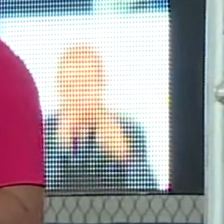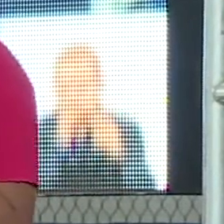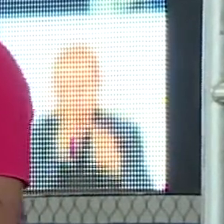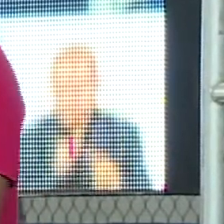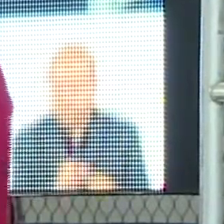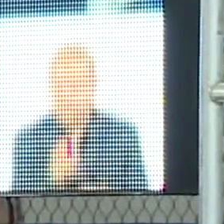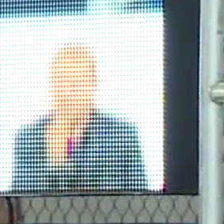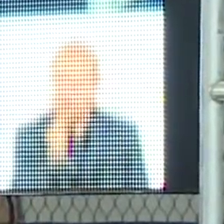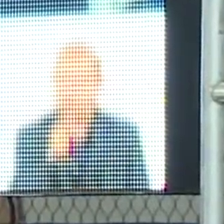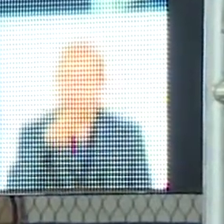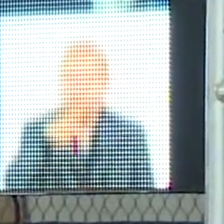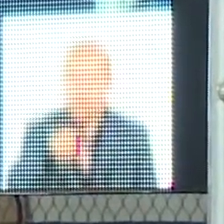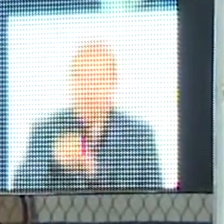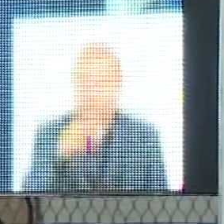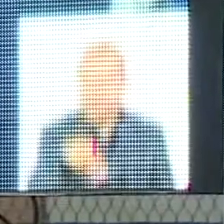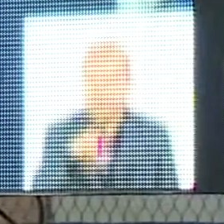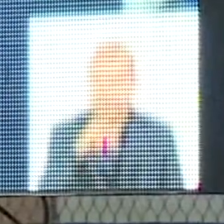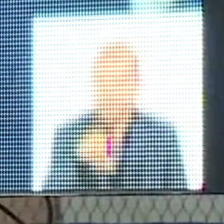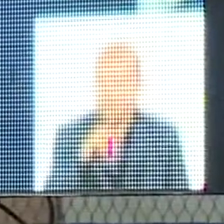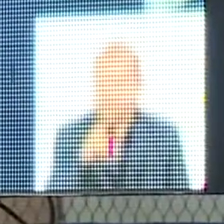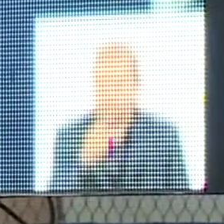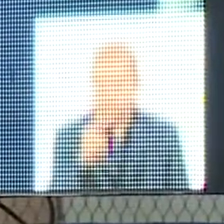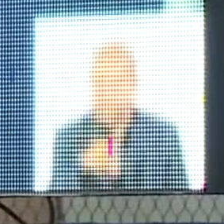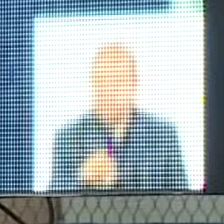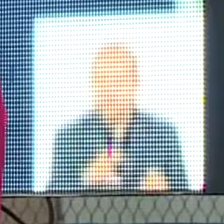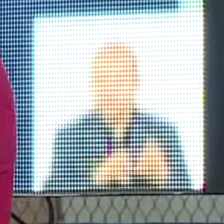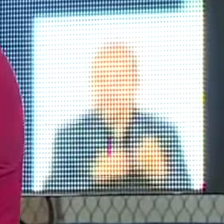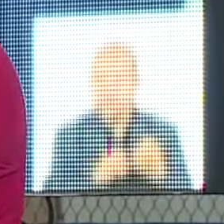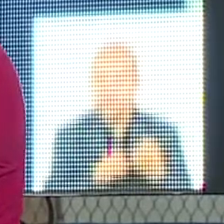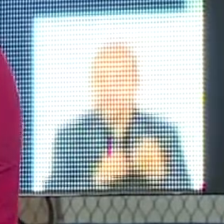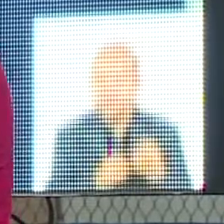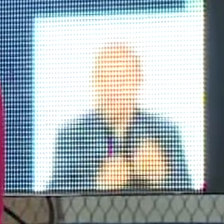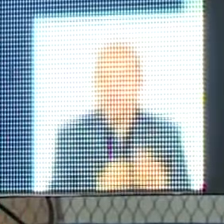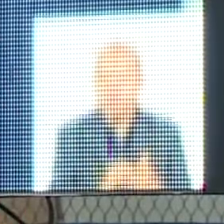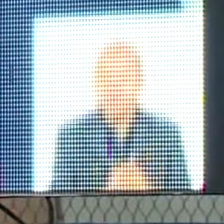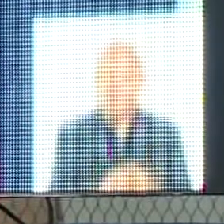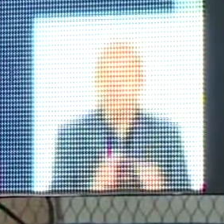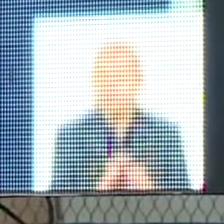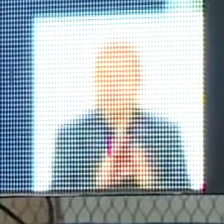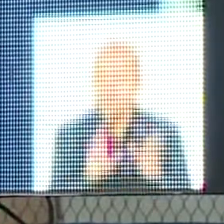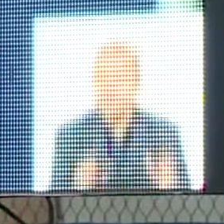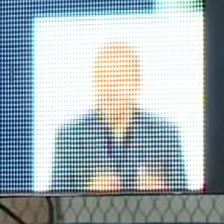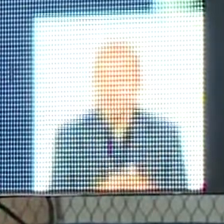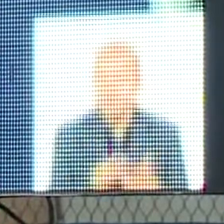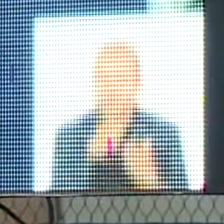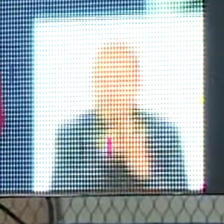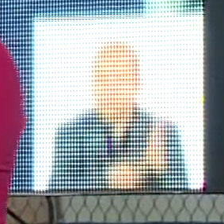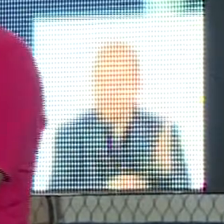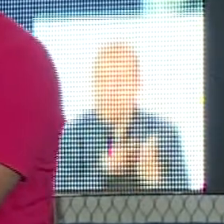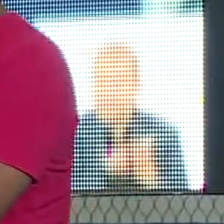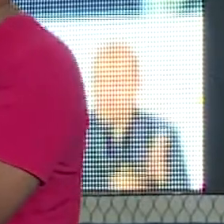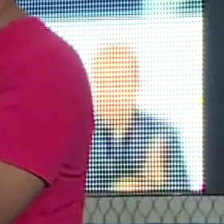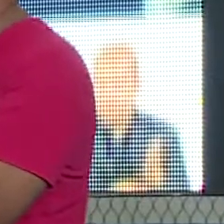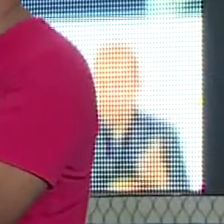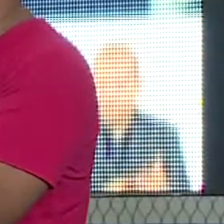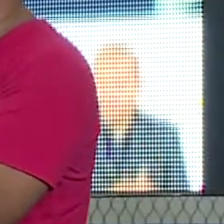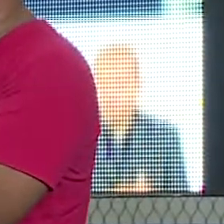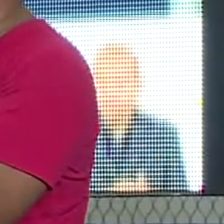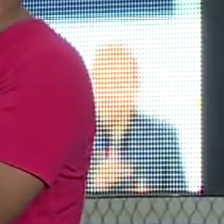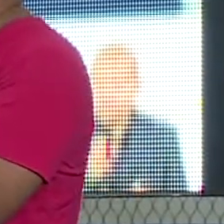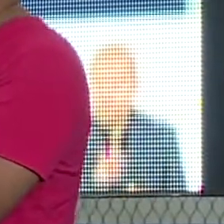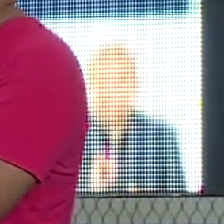texto. Cita aí para mim, pessoal. Olha aí, ó, onde ele deixa claro. Ele diz assim, por